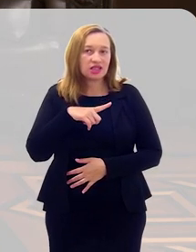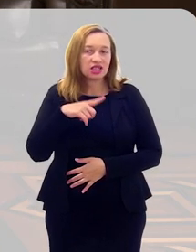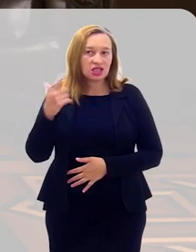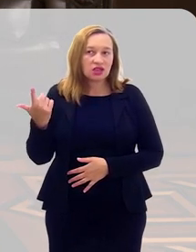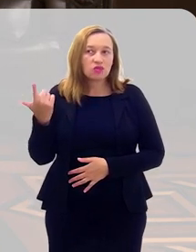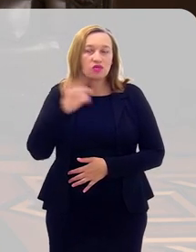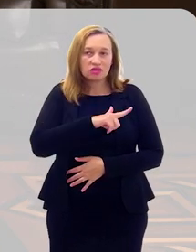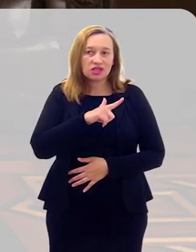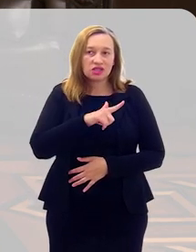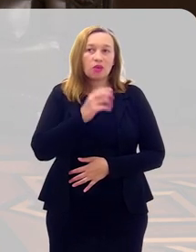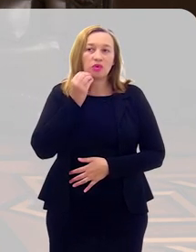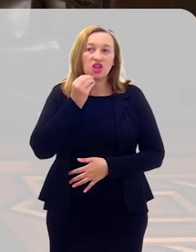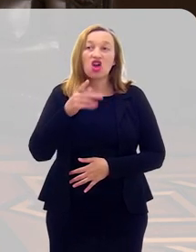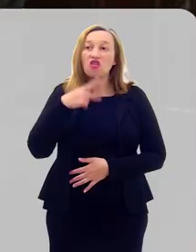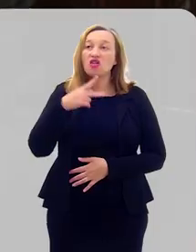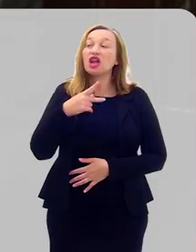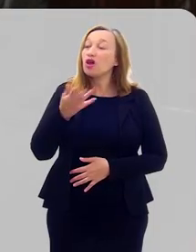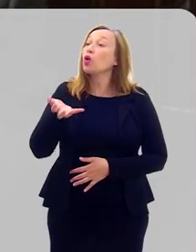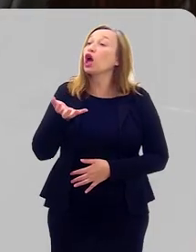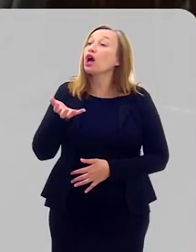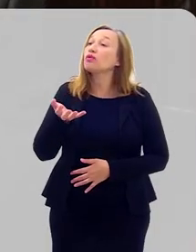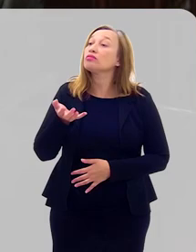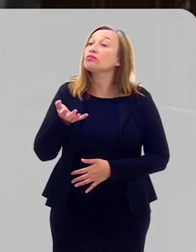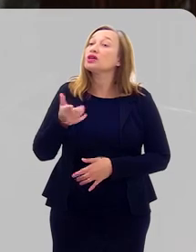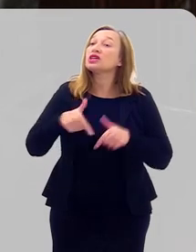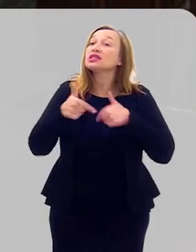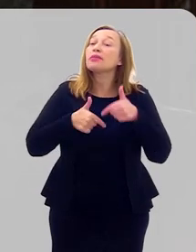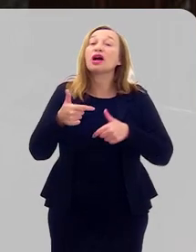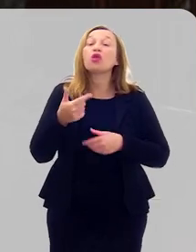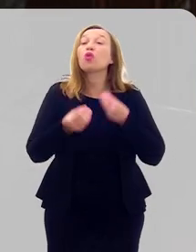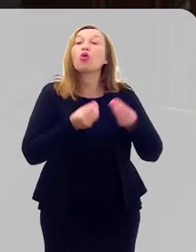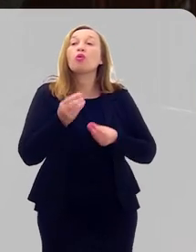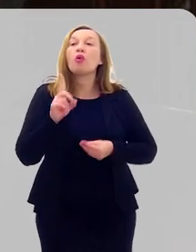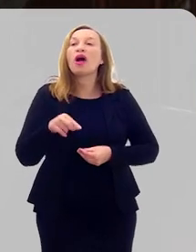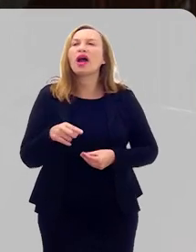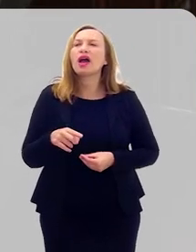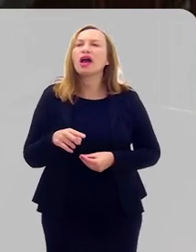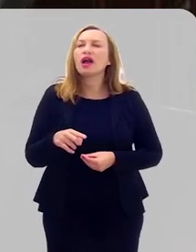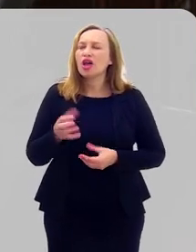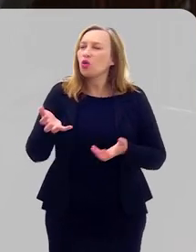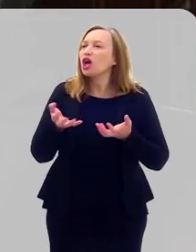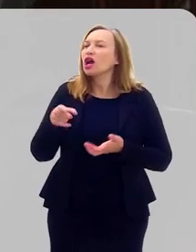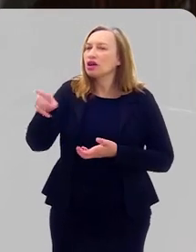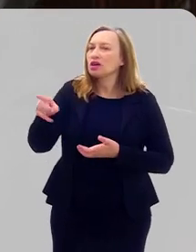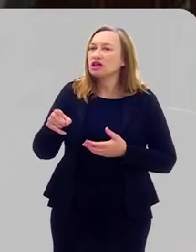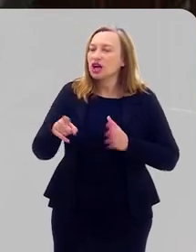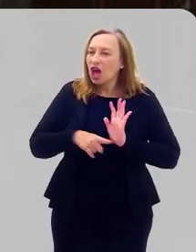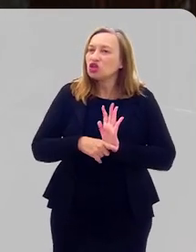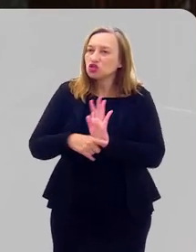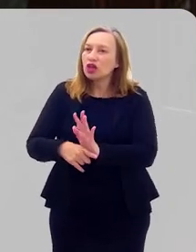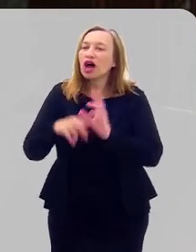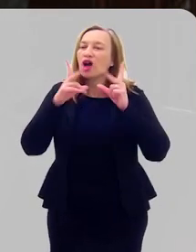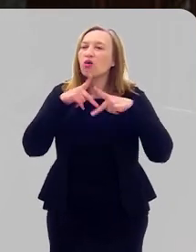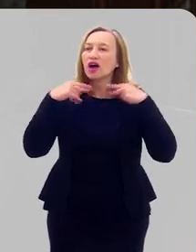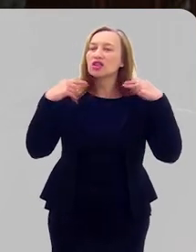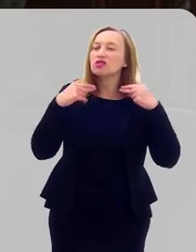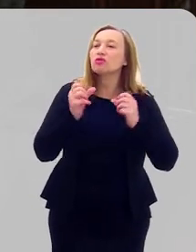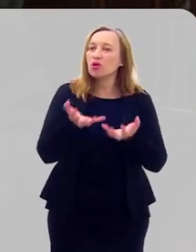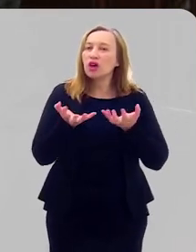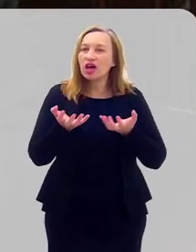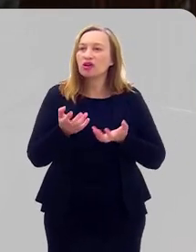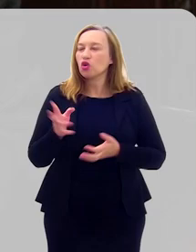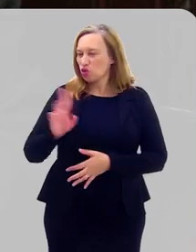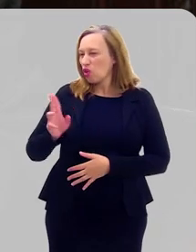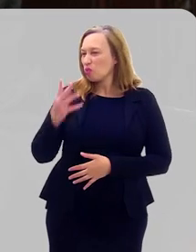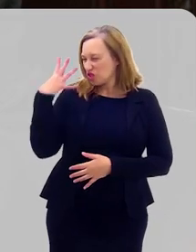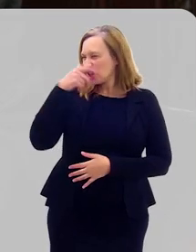oportunidades e a ganhar as oportunidades. Eu falei, cara, eu quero essa função aí. Como é que é? Best boy. Ok, ajudante de garçom. Eu pois vou entrar é, nessa.